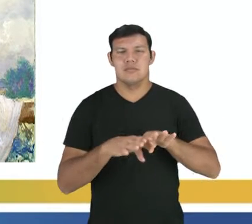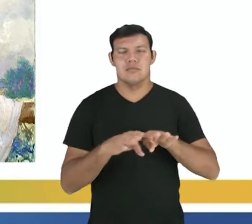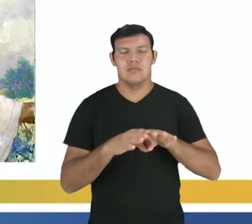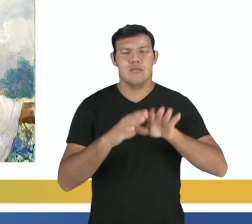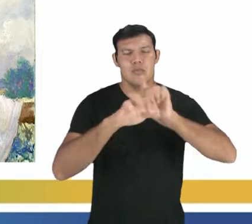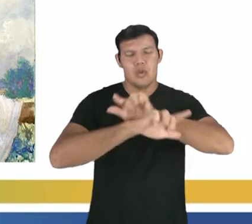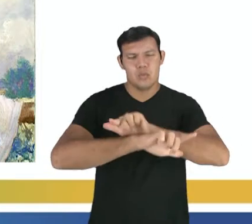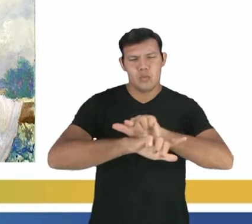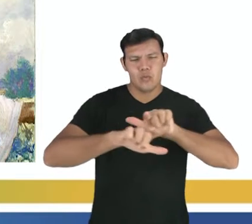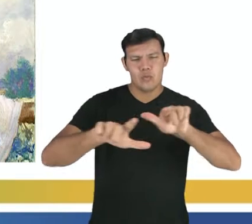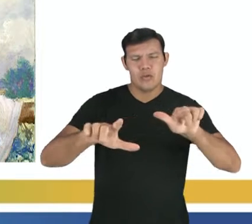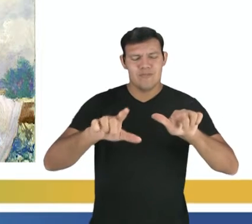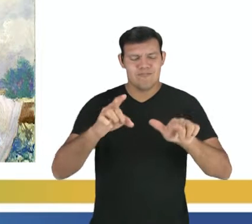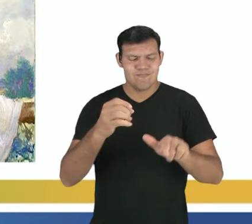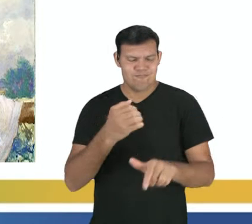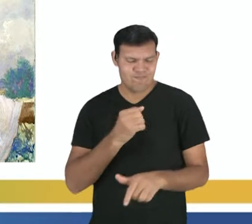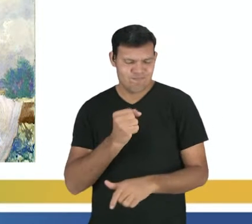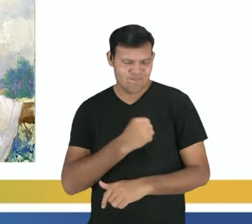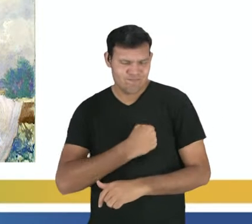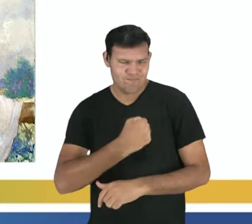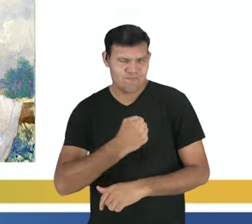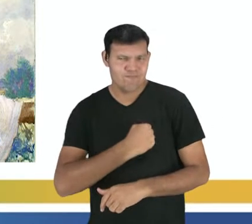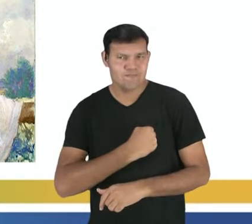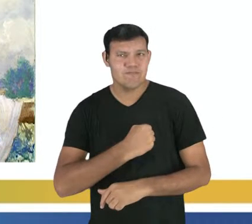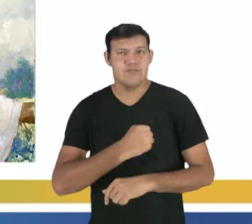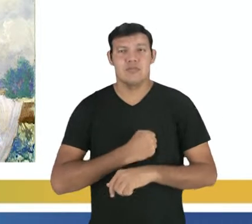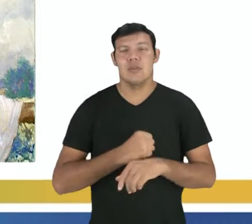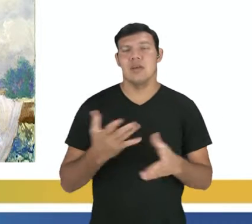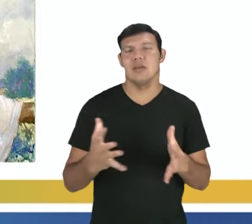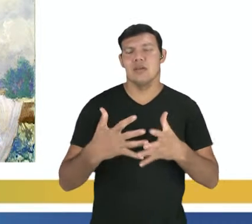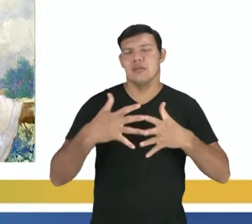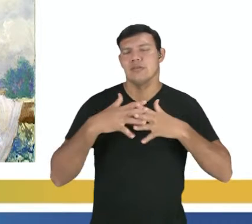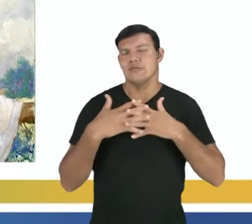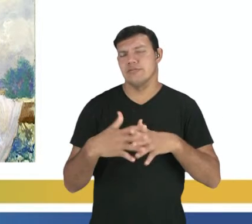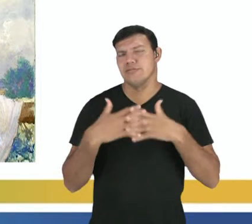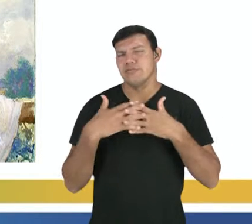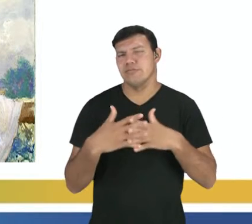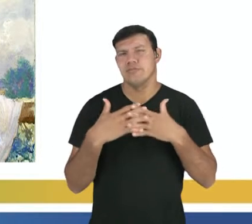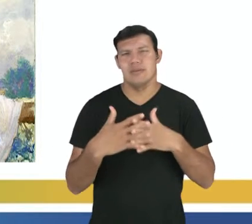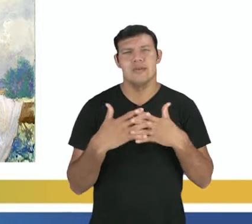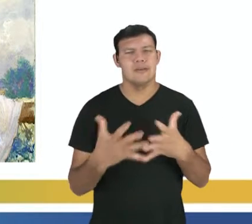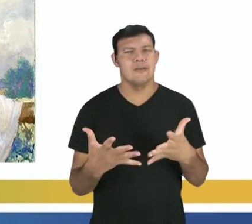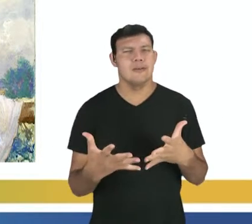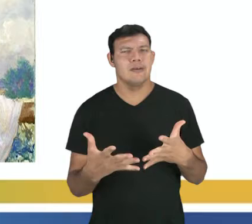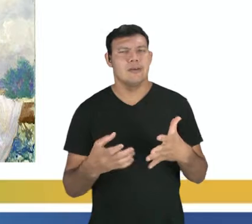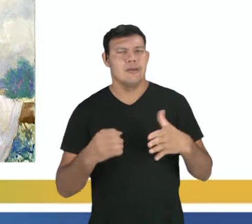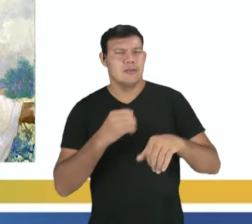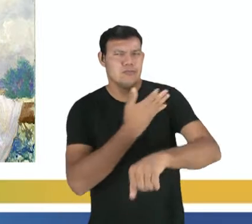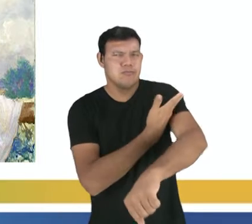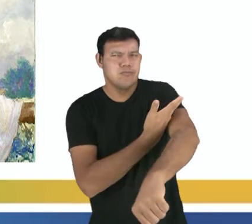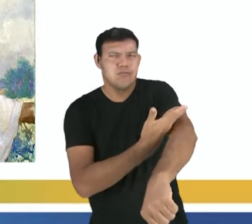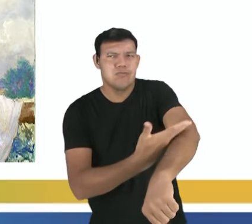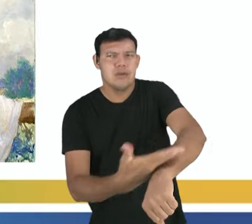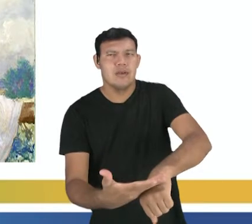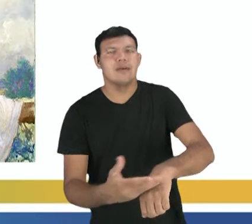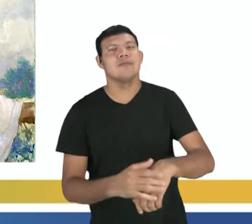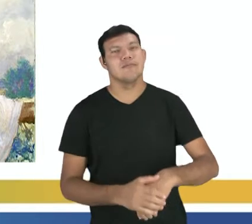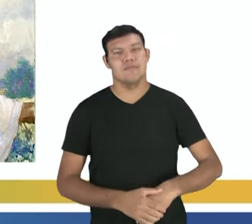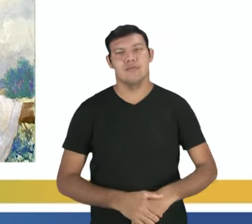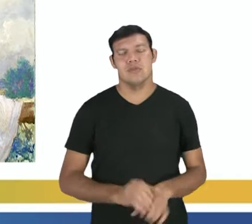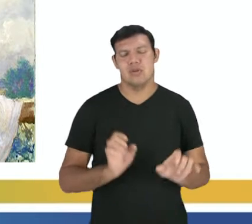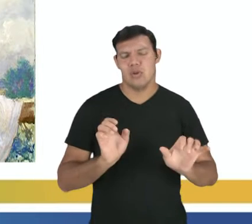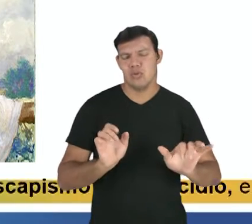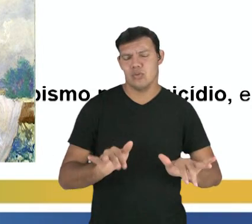as mágoas, de todas as confusões, de todas as manias, apenas ouço a primeira